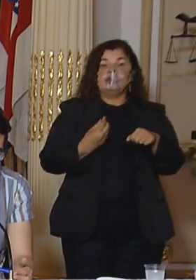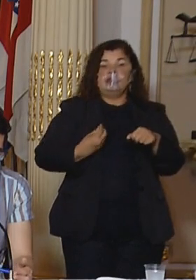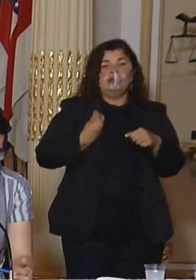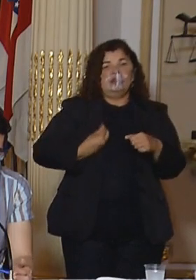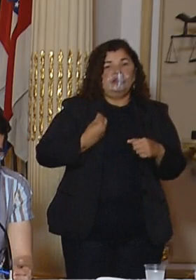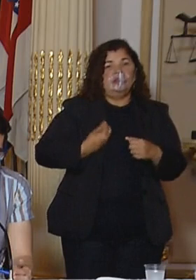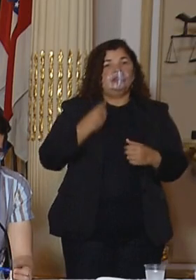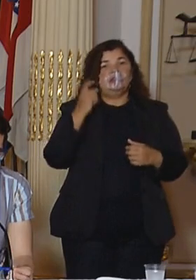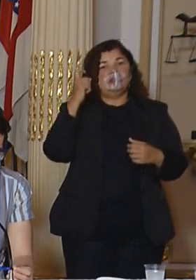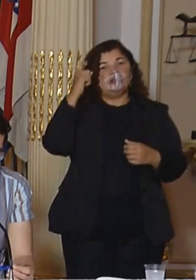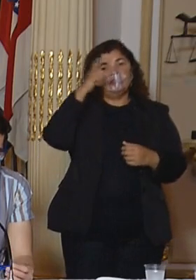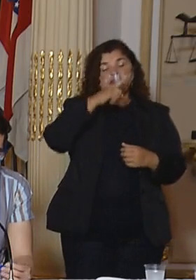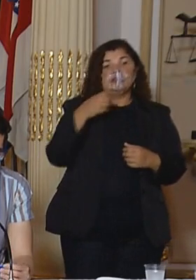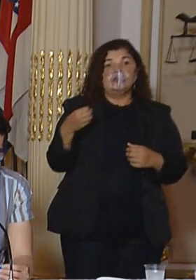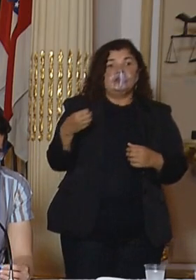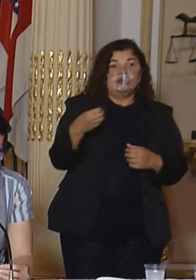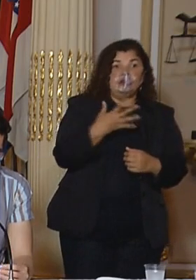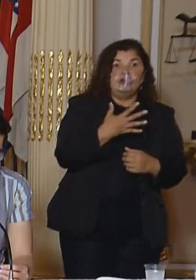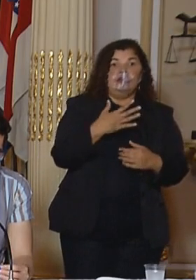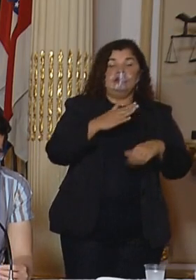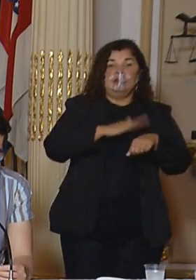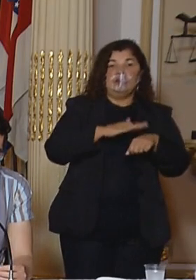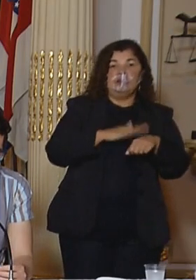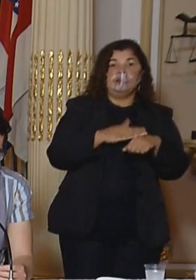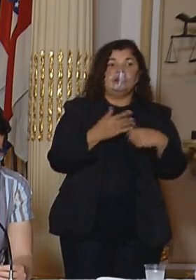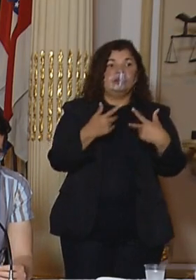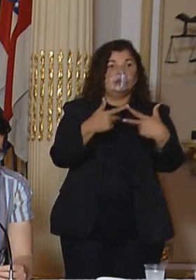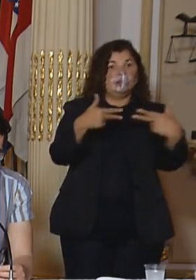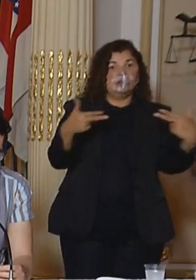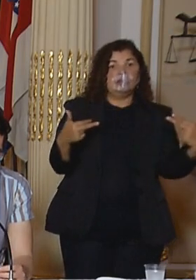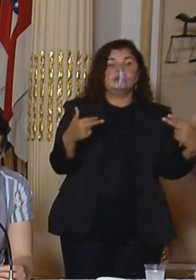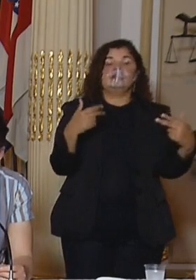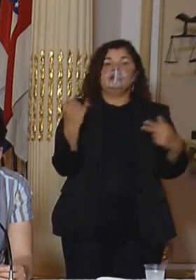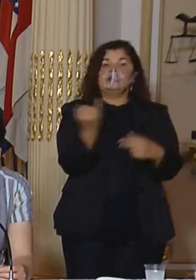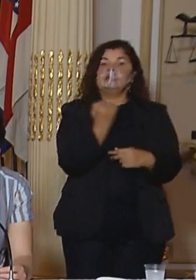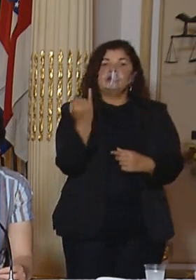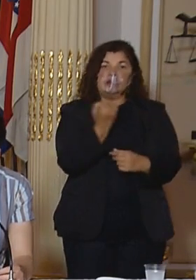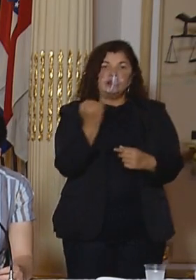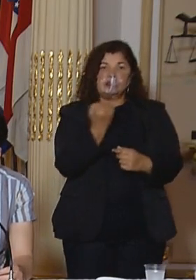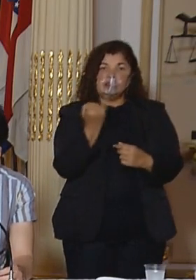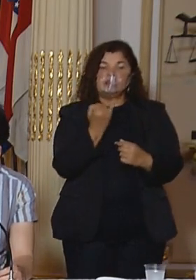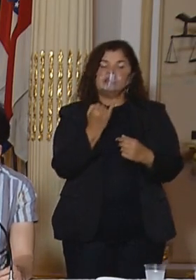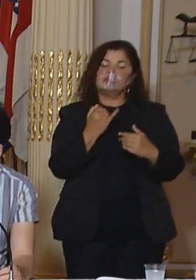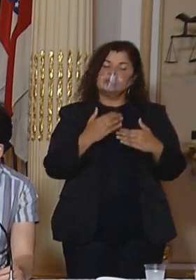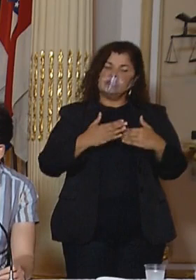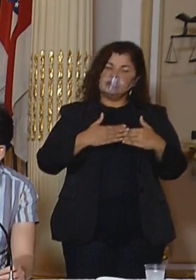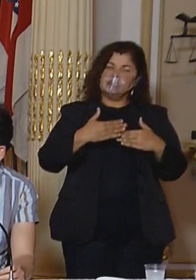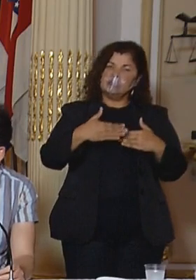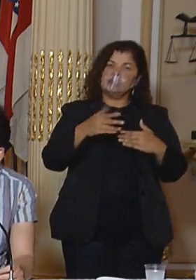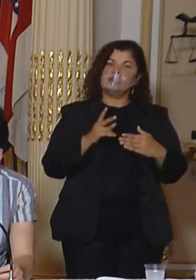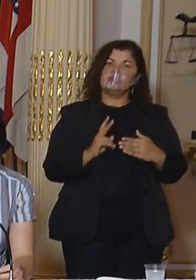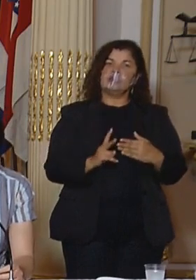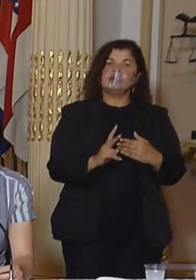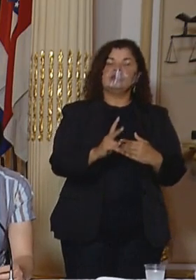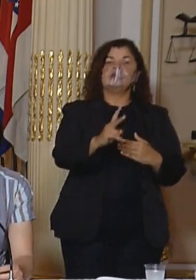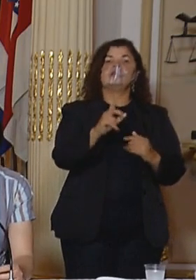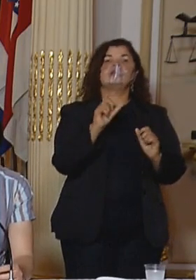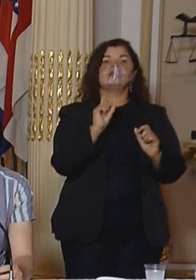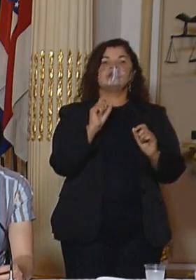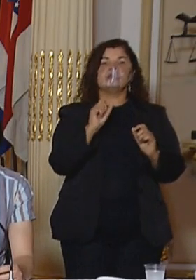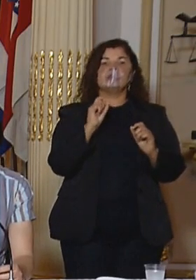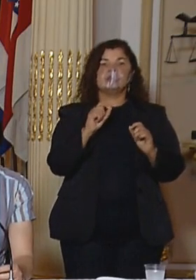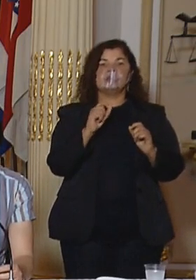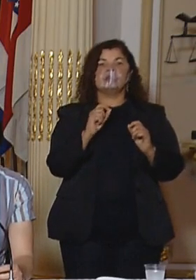difícil, nova, desafiadora, mas fundamental para que a gente possa seguir no sentido